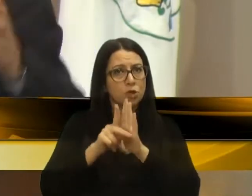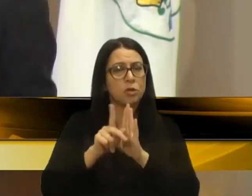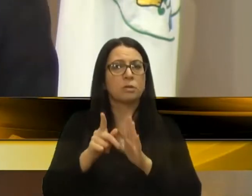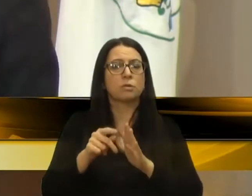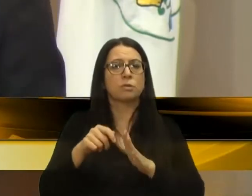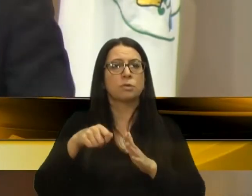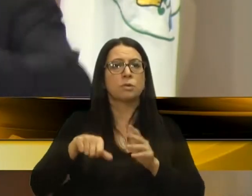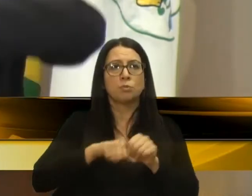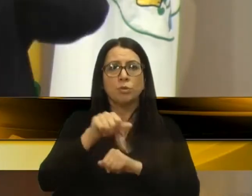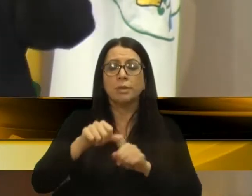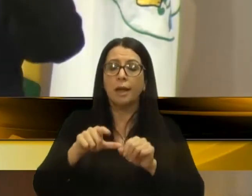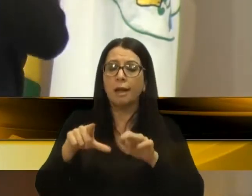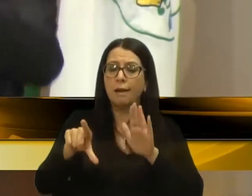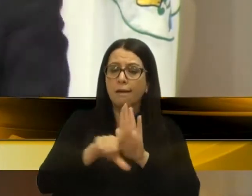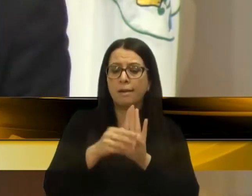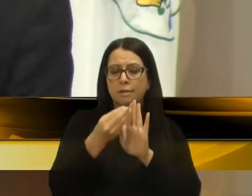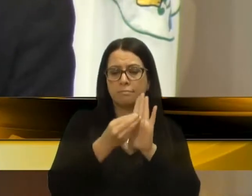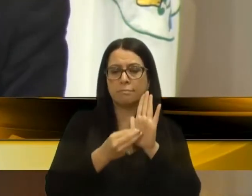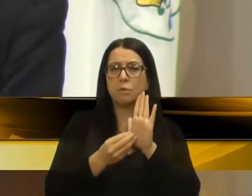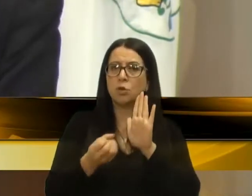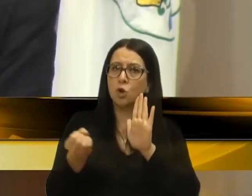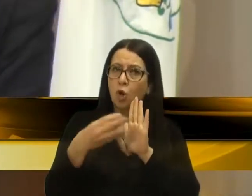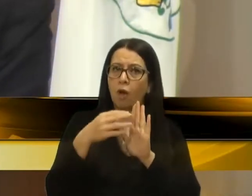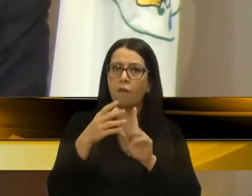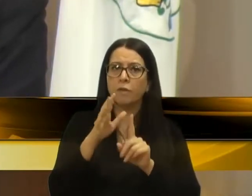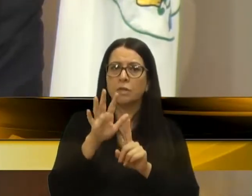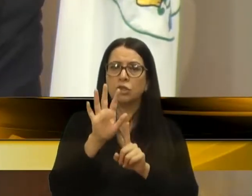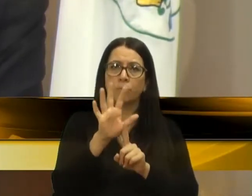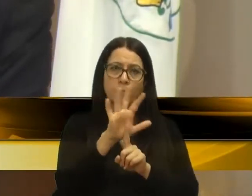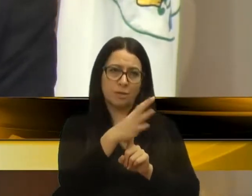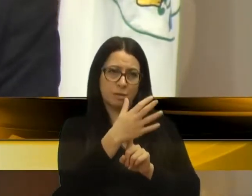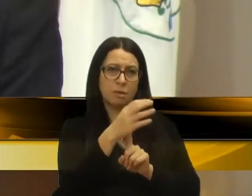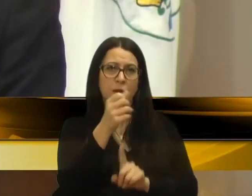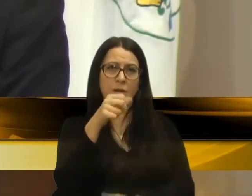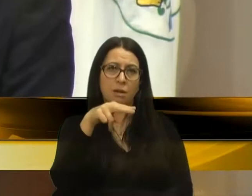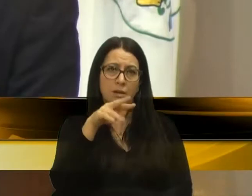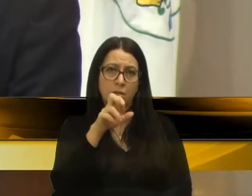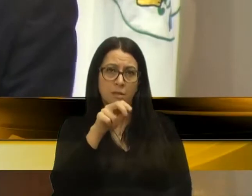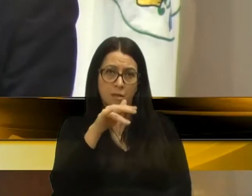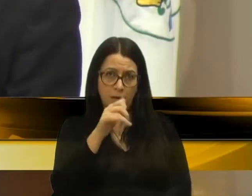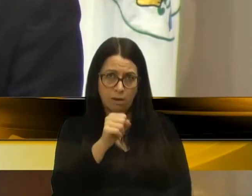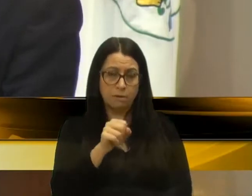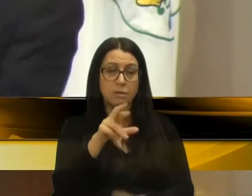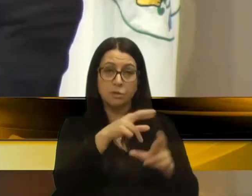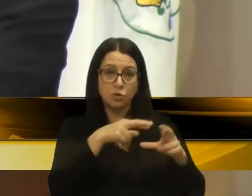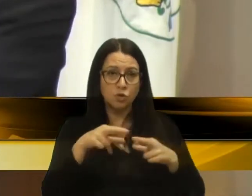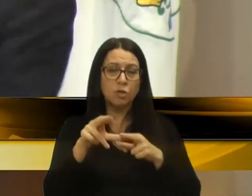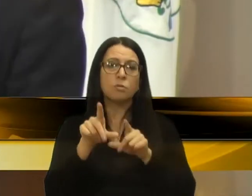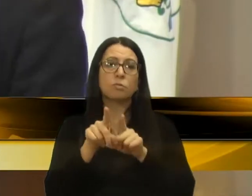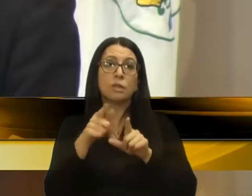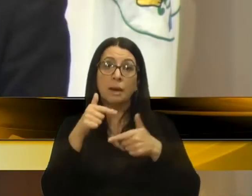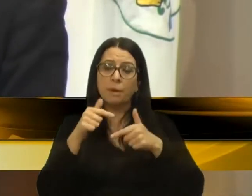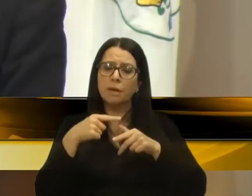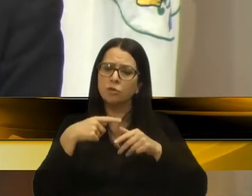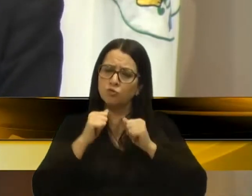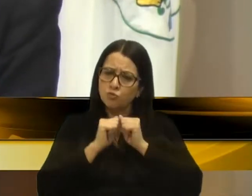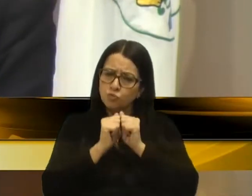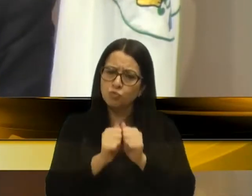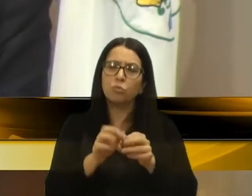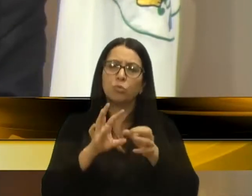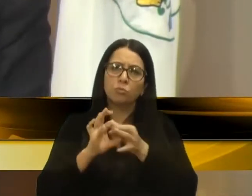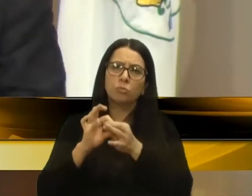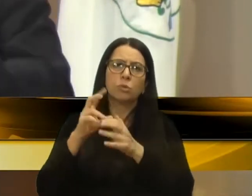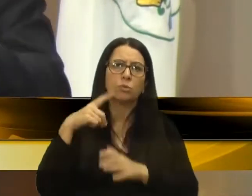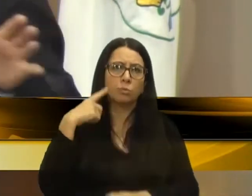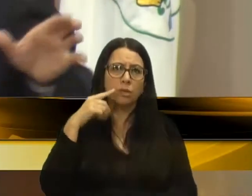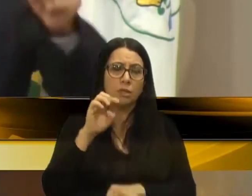mudar a legislação, para ter novas antenas aqui na nossa região, e é isso aí, nós temos que trabalhar pesado junto com